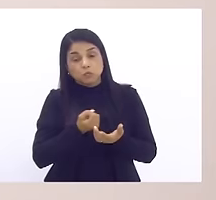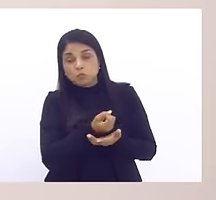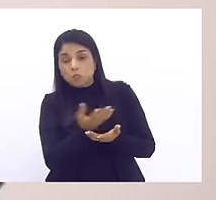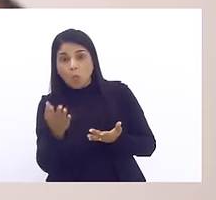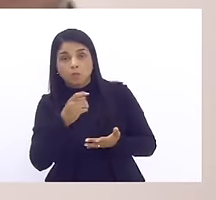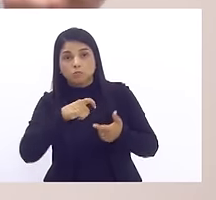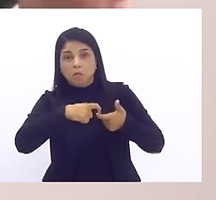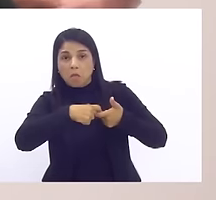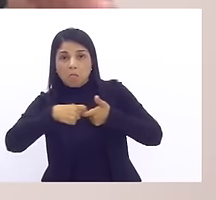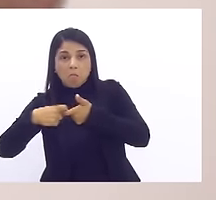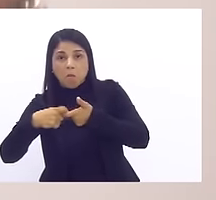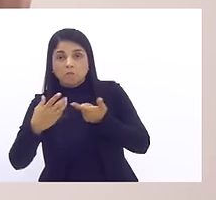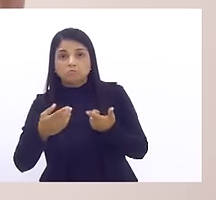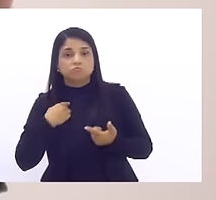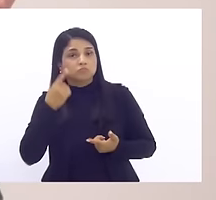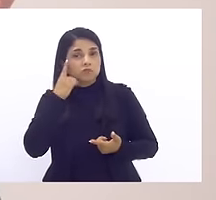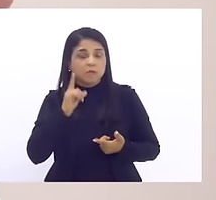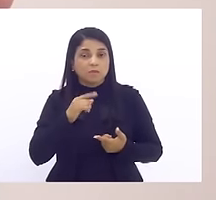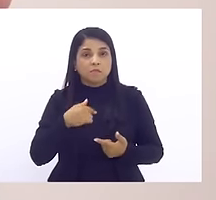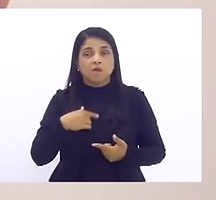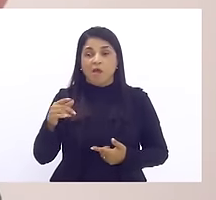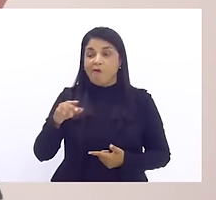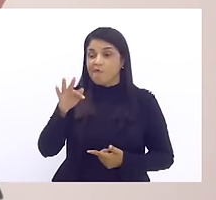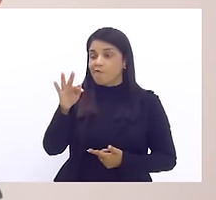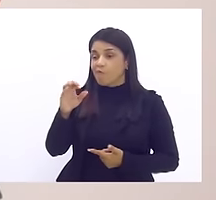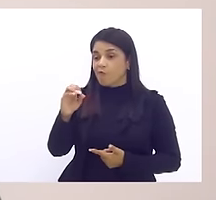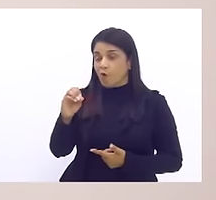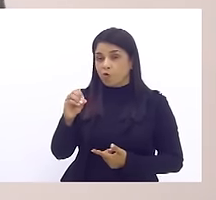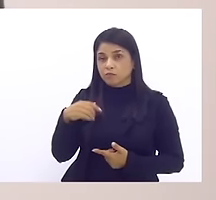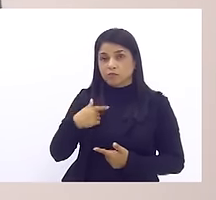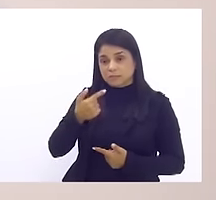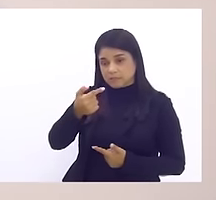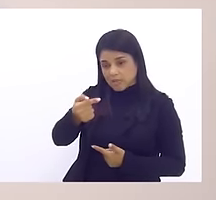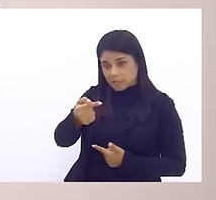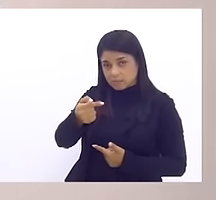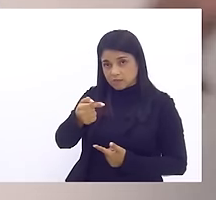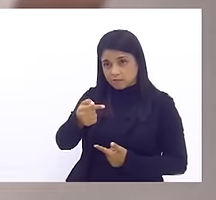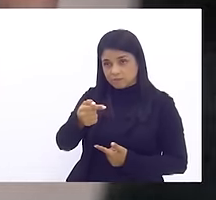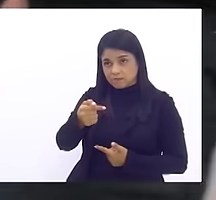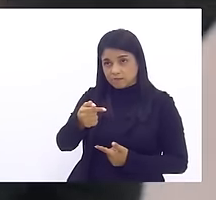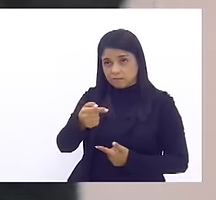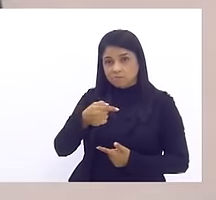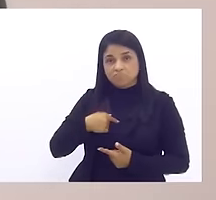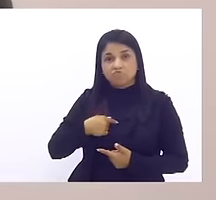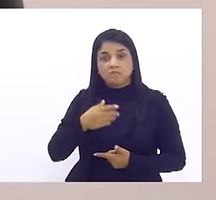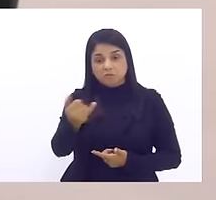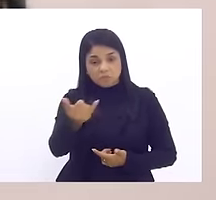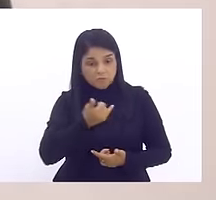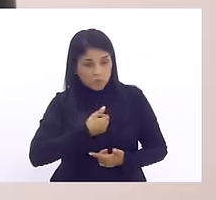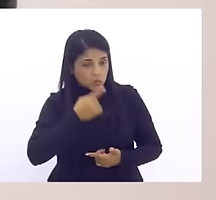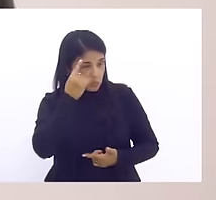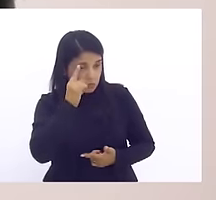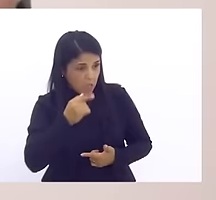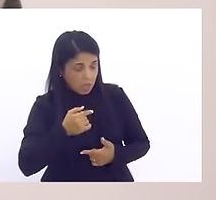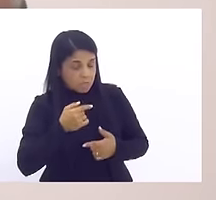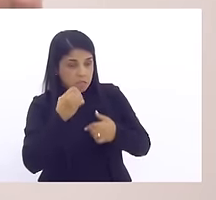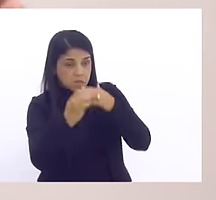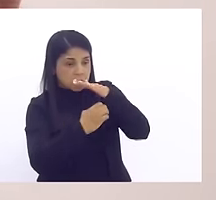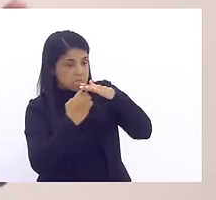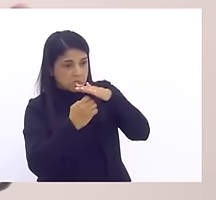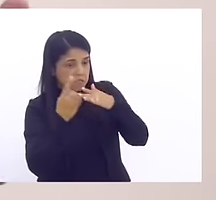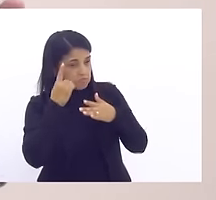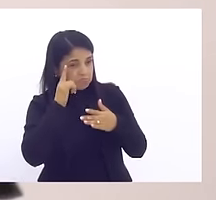aí o foco me diz que tem sete reboques Deputado não tinha conhecimento de outras empresas que prestava serviço